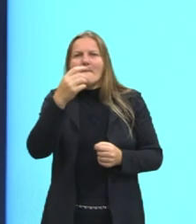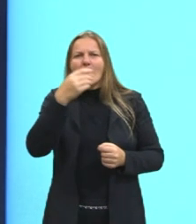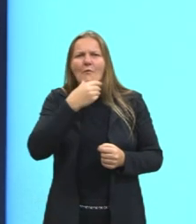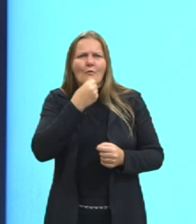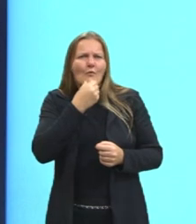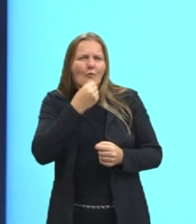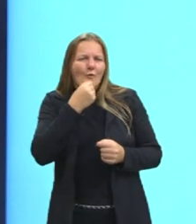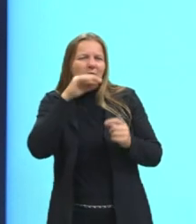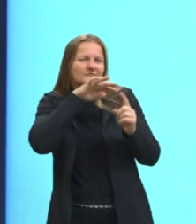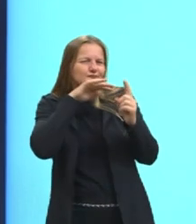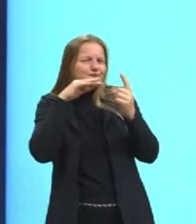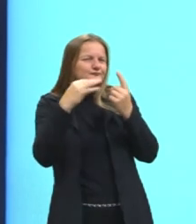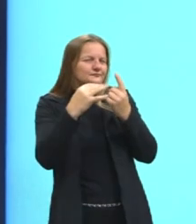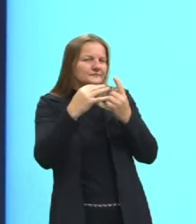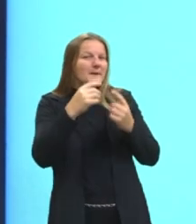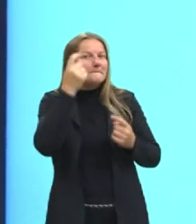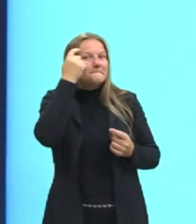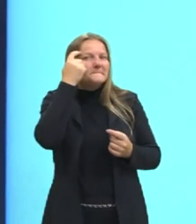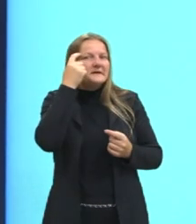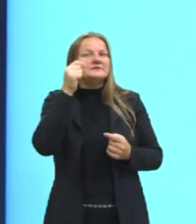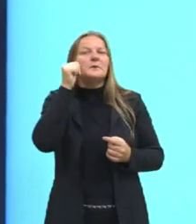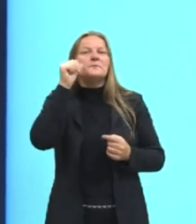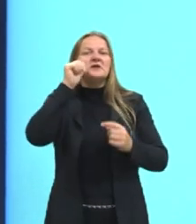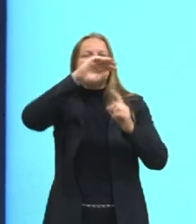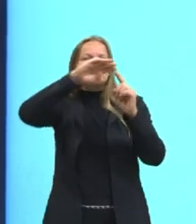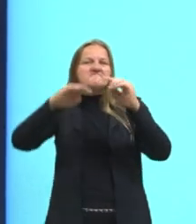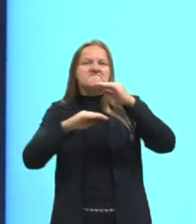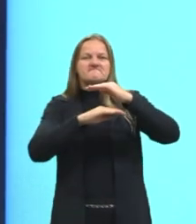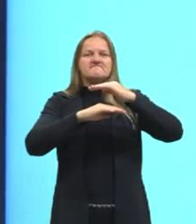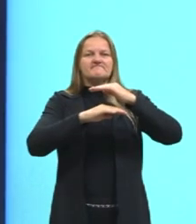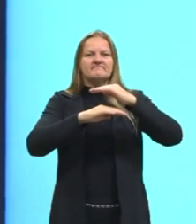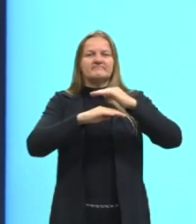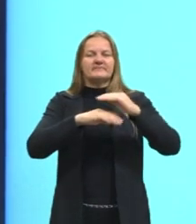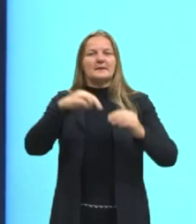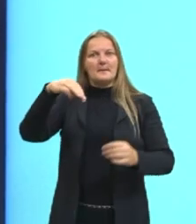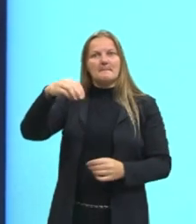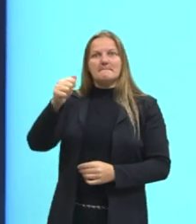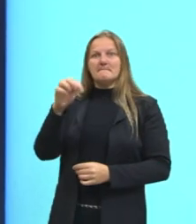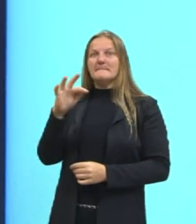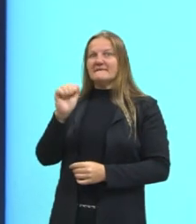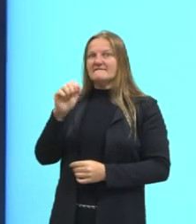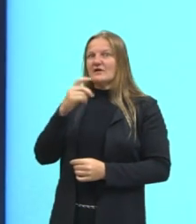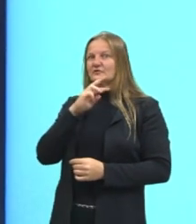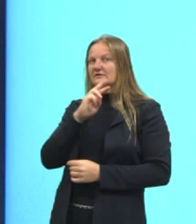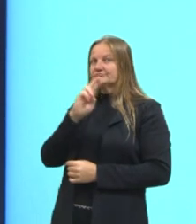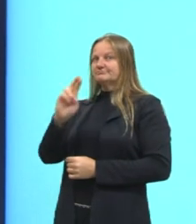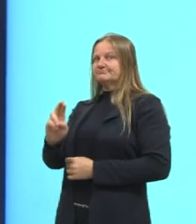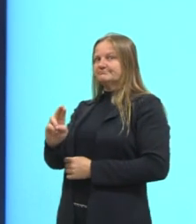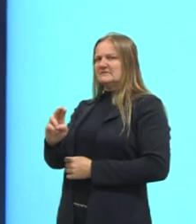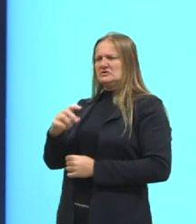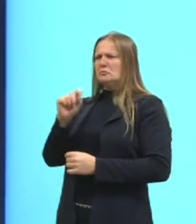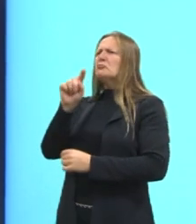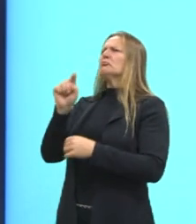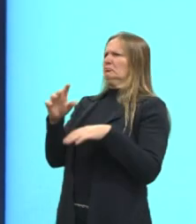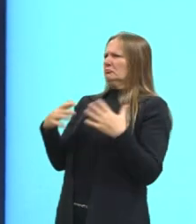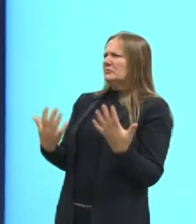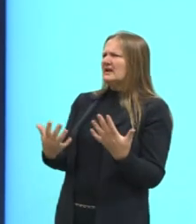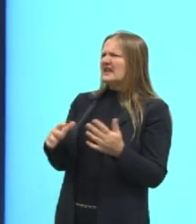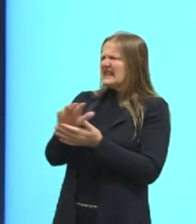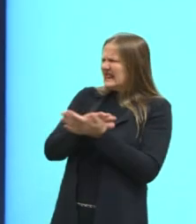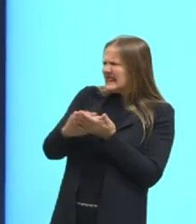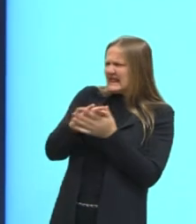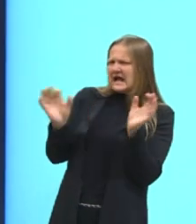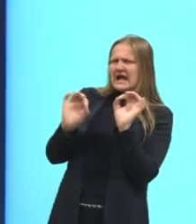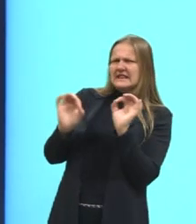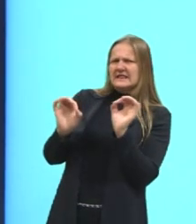homens fica subentendido que pensam que a mulher é inferior Mafalda responde Será que Mas que